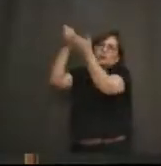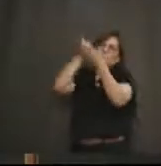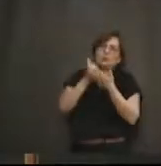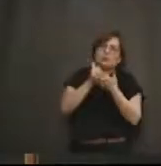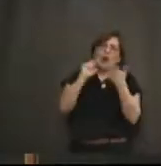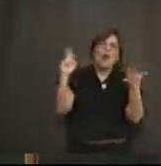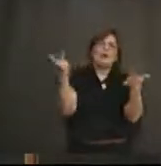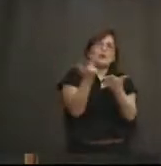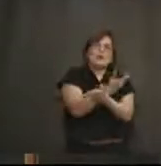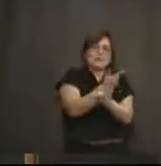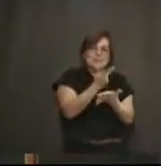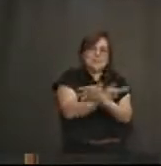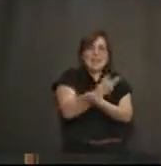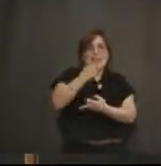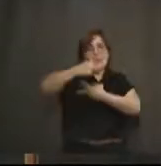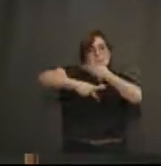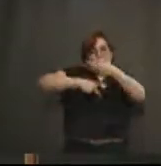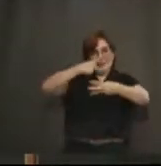da 10ª Bienal.